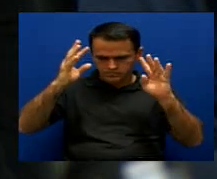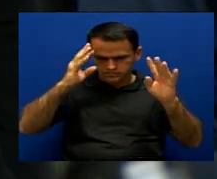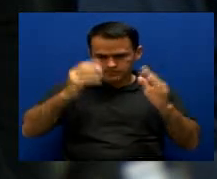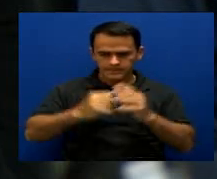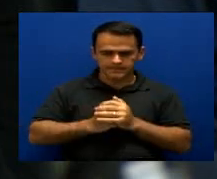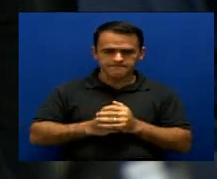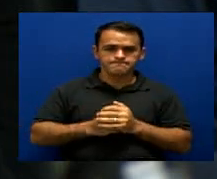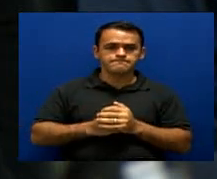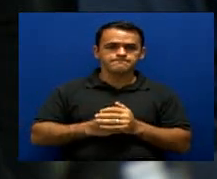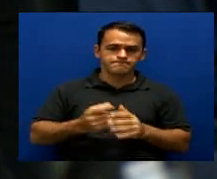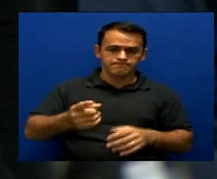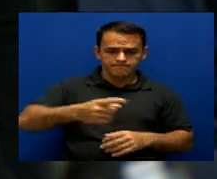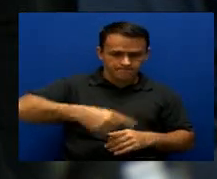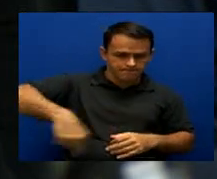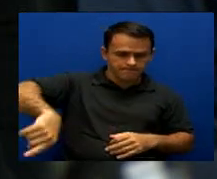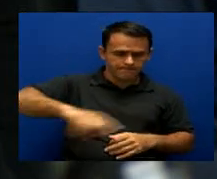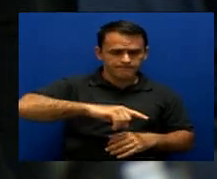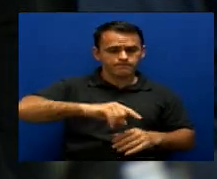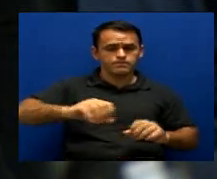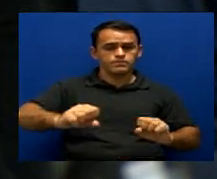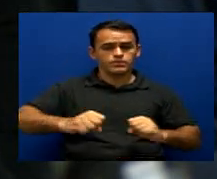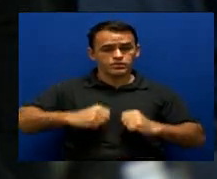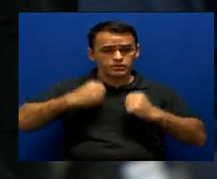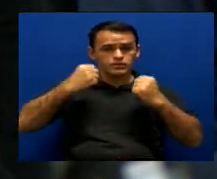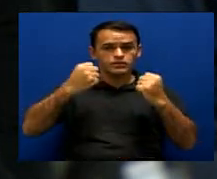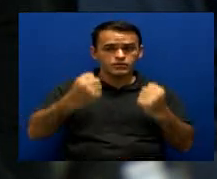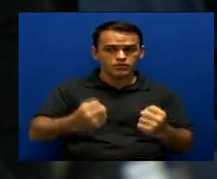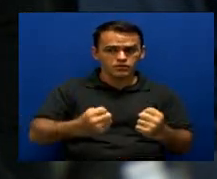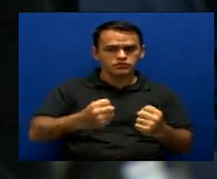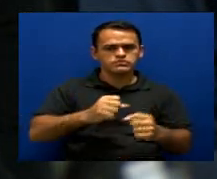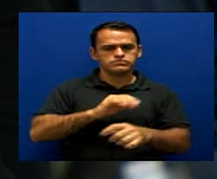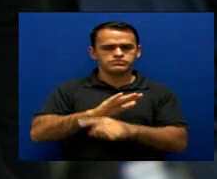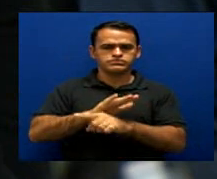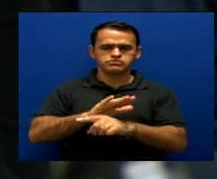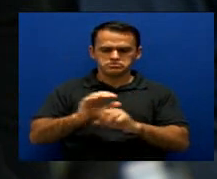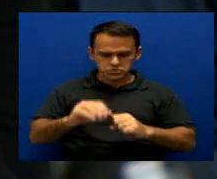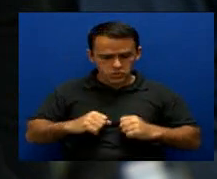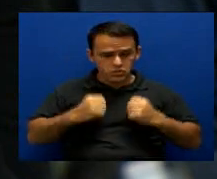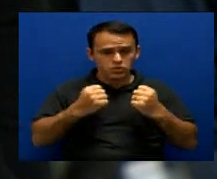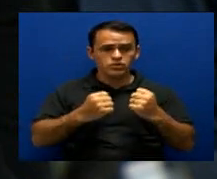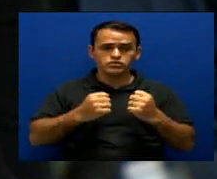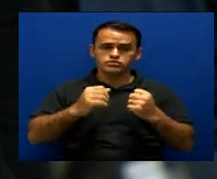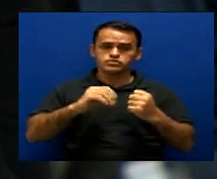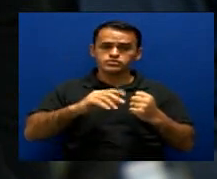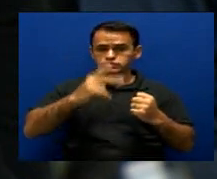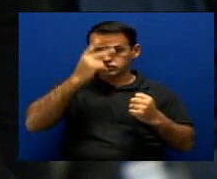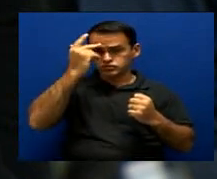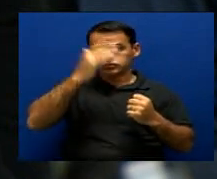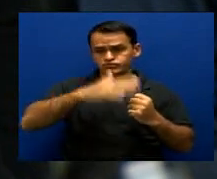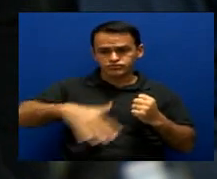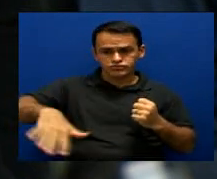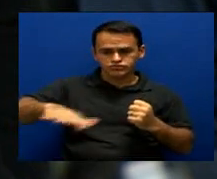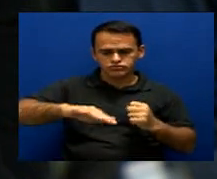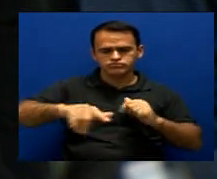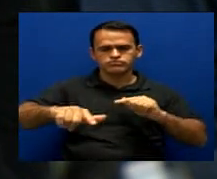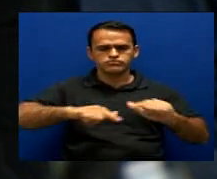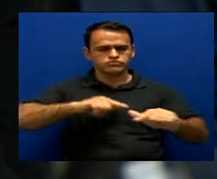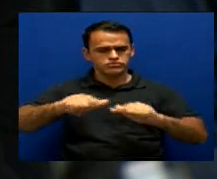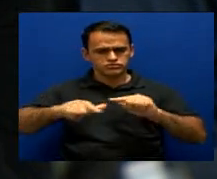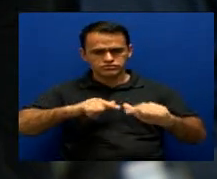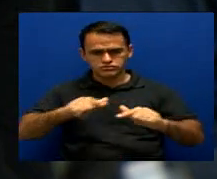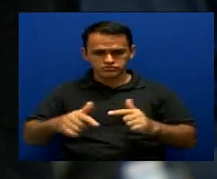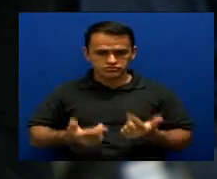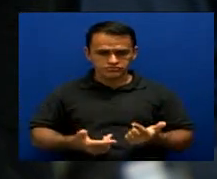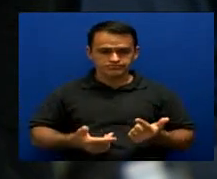luta pela saúde pública é a luta de todos nós trabalhadores e trabalhadoras agora